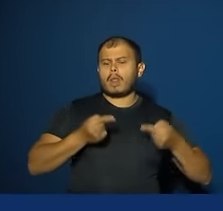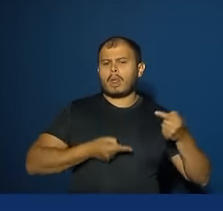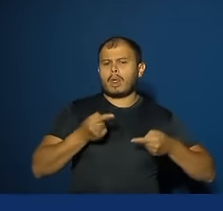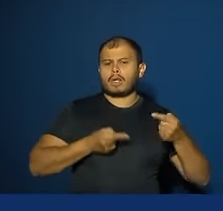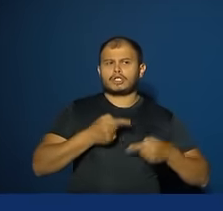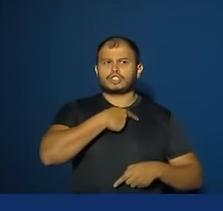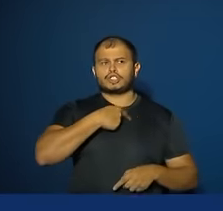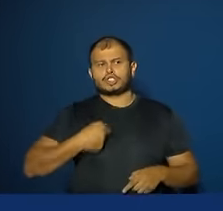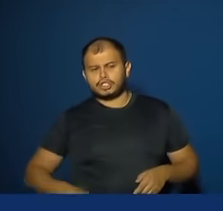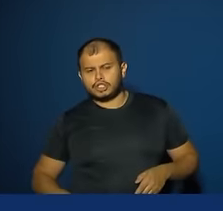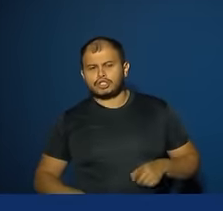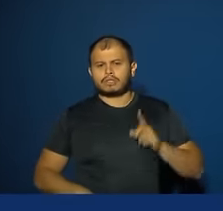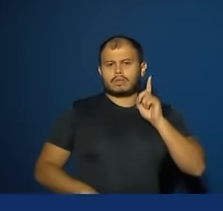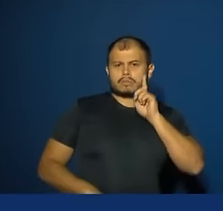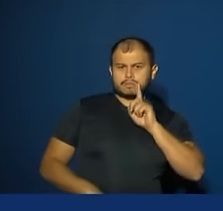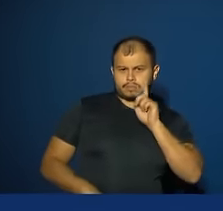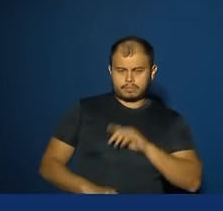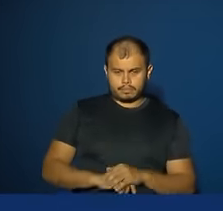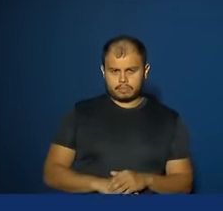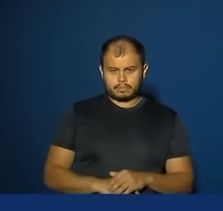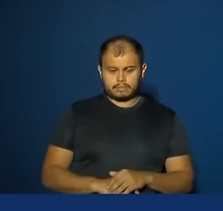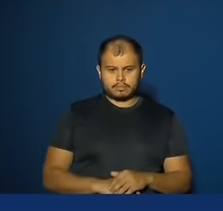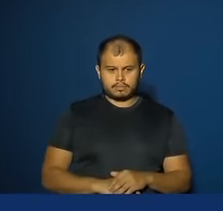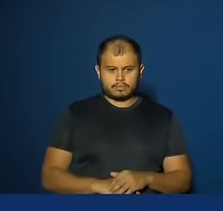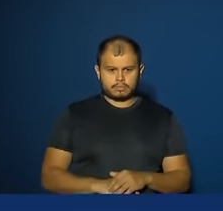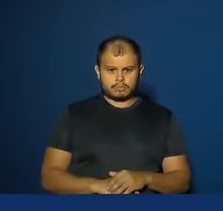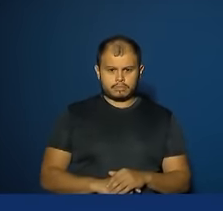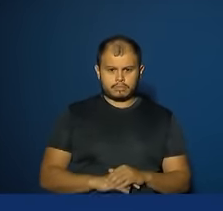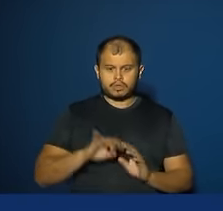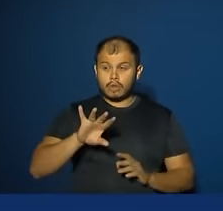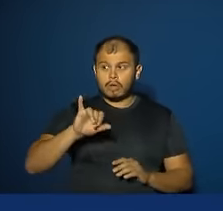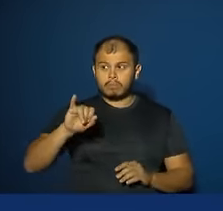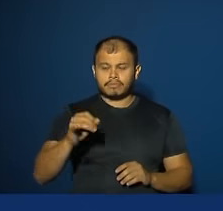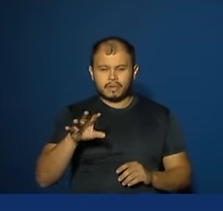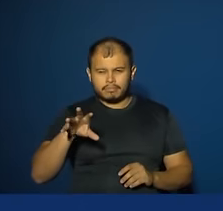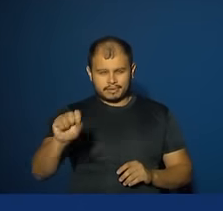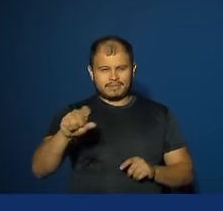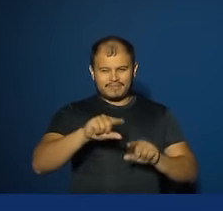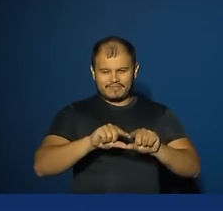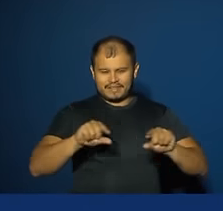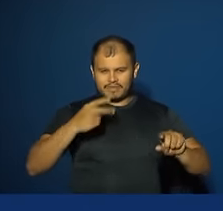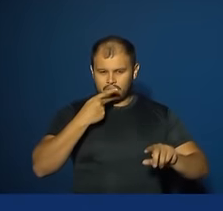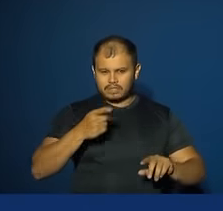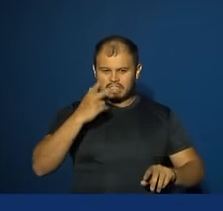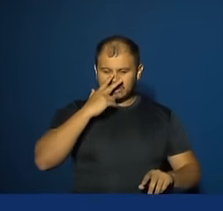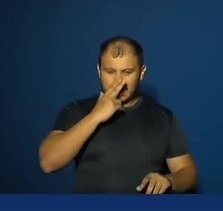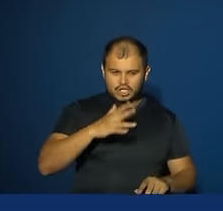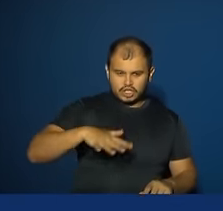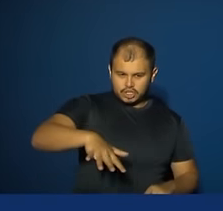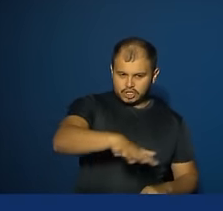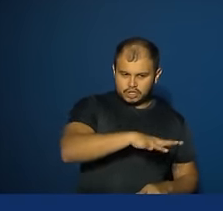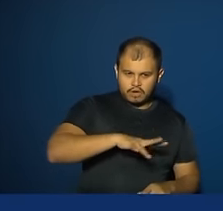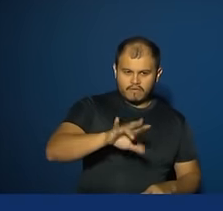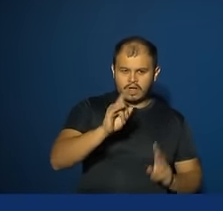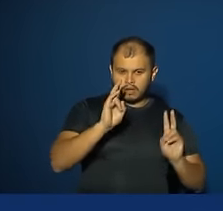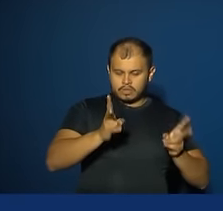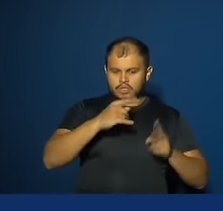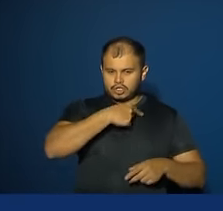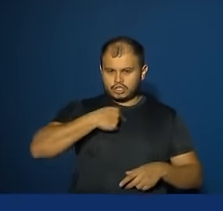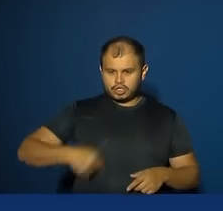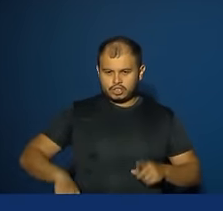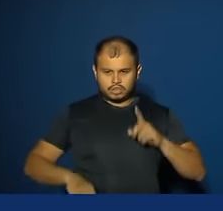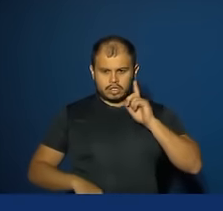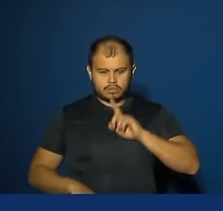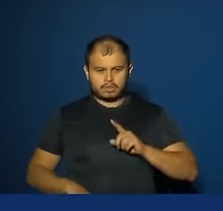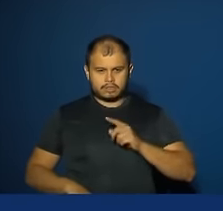dito isso eu quero abordar esse tema PR deixa eu pegar essa tua frase Você acha que a região não vai ficar no meio do conflito China e Estados